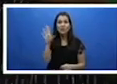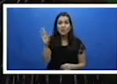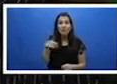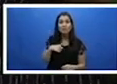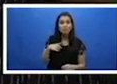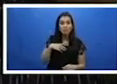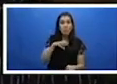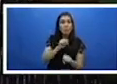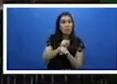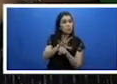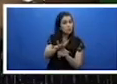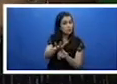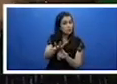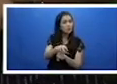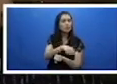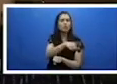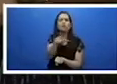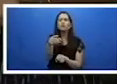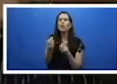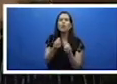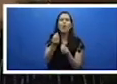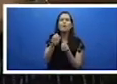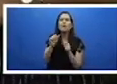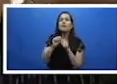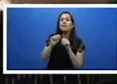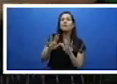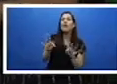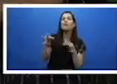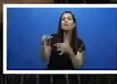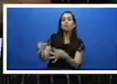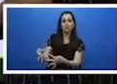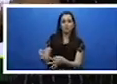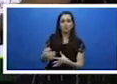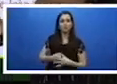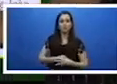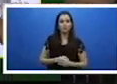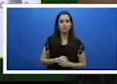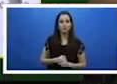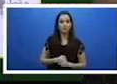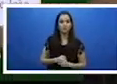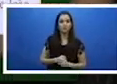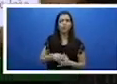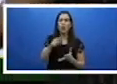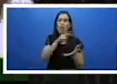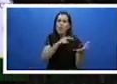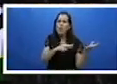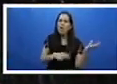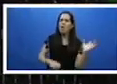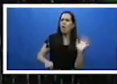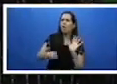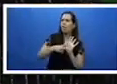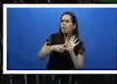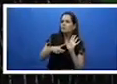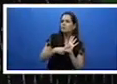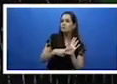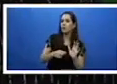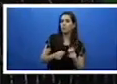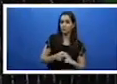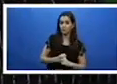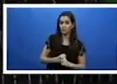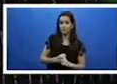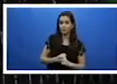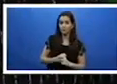mais fácil como que você vai criar o final da sua história, tá bom? Leia com muita atenção, ó.